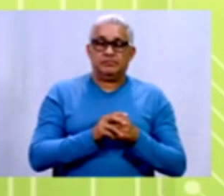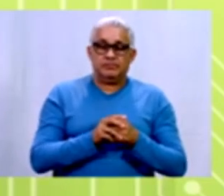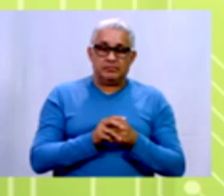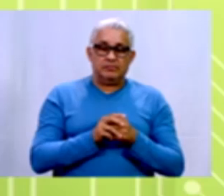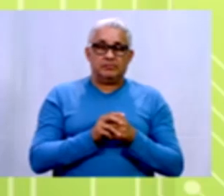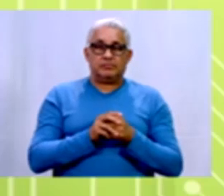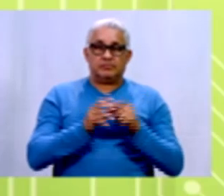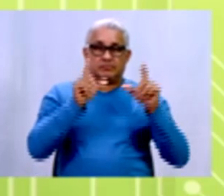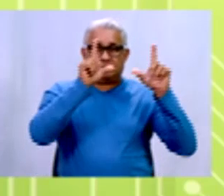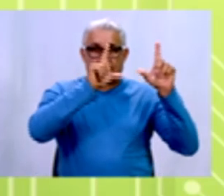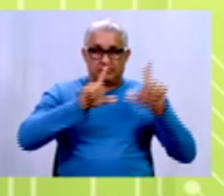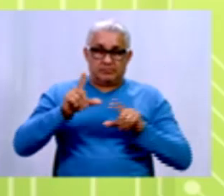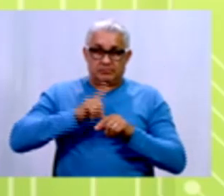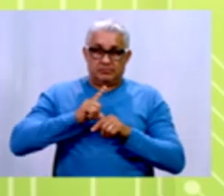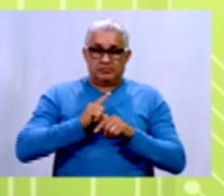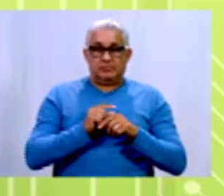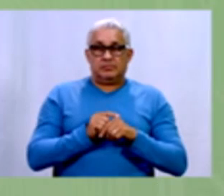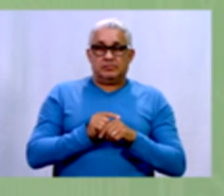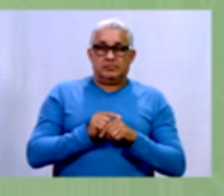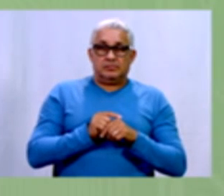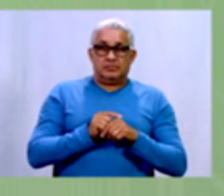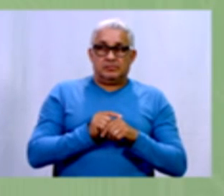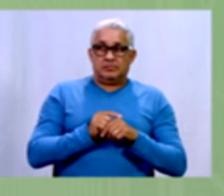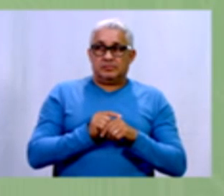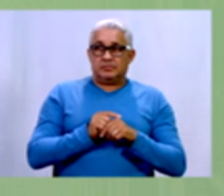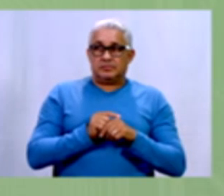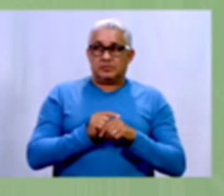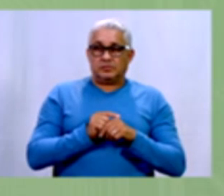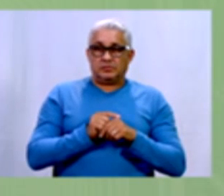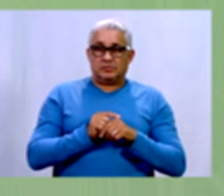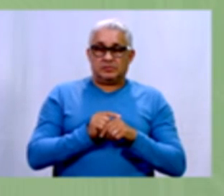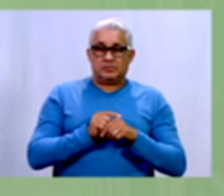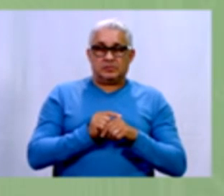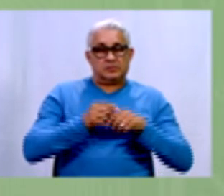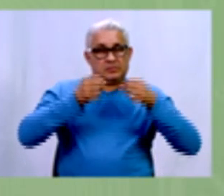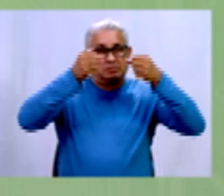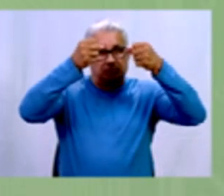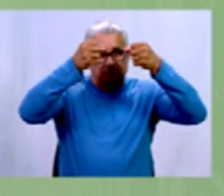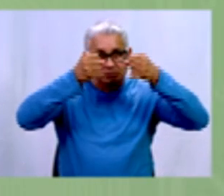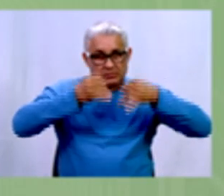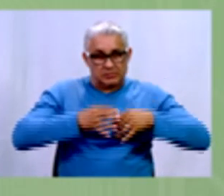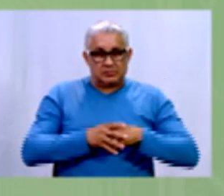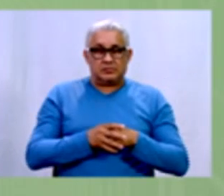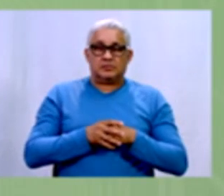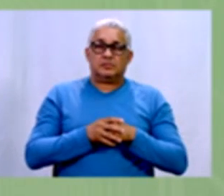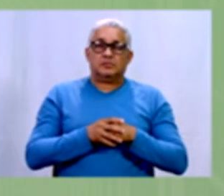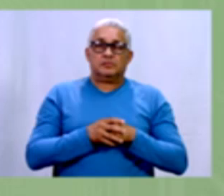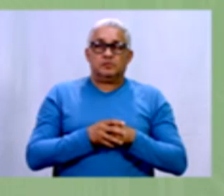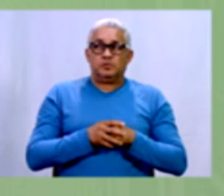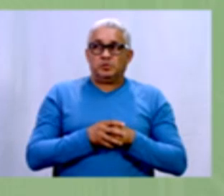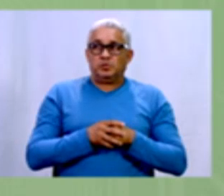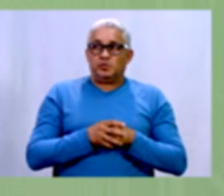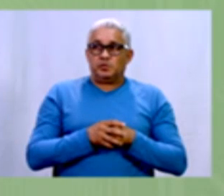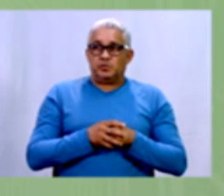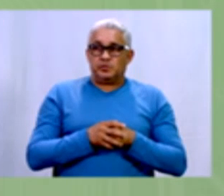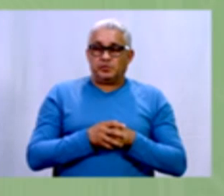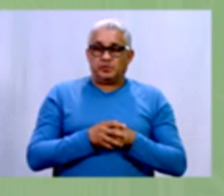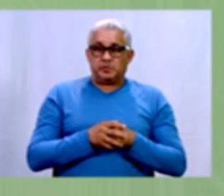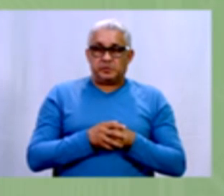Nos nossos slides temos lá as atribuições do PO.